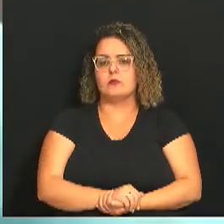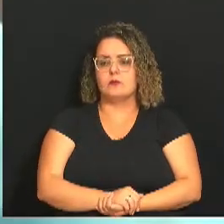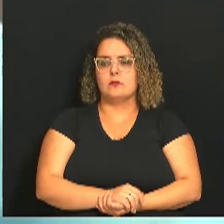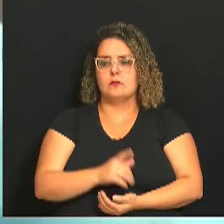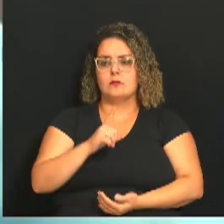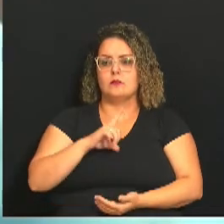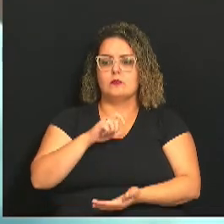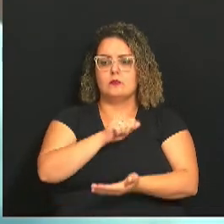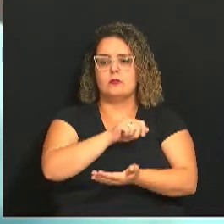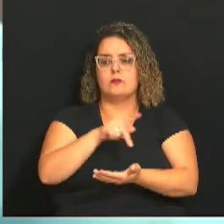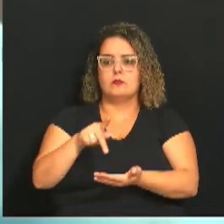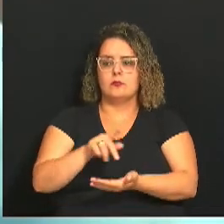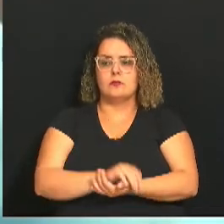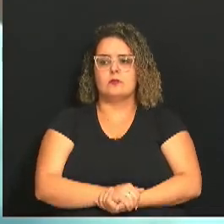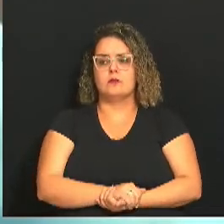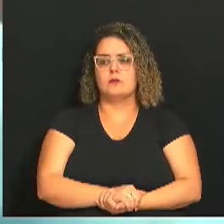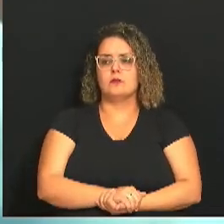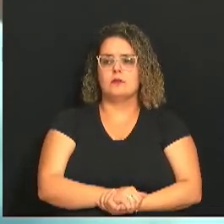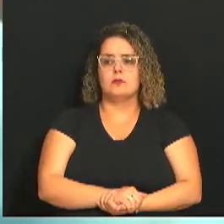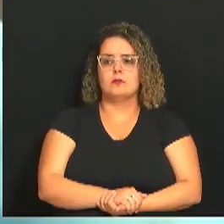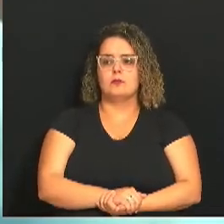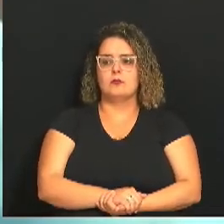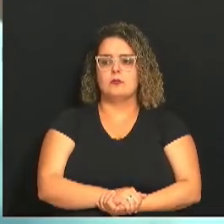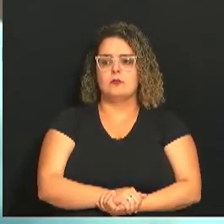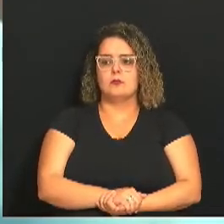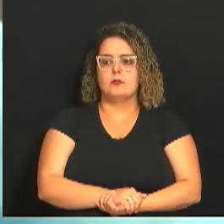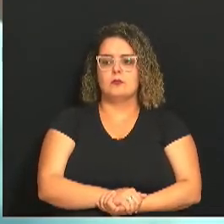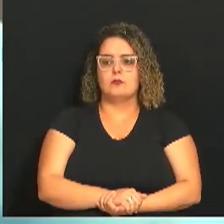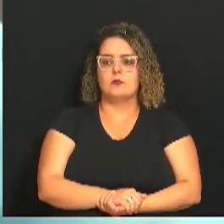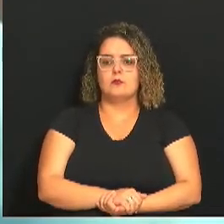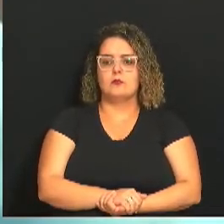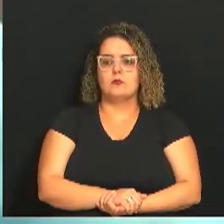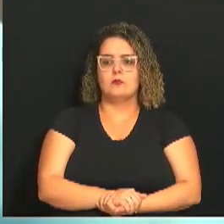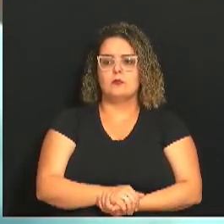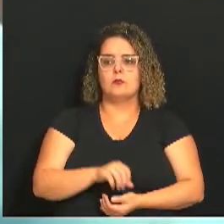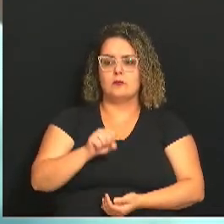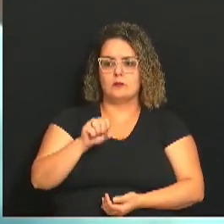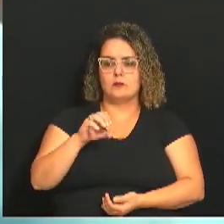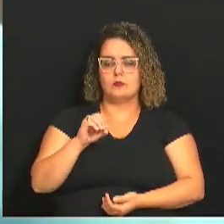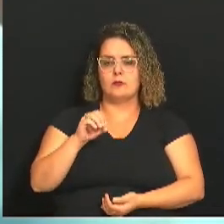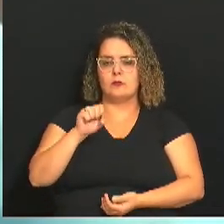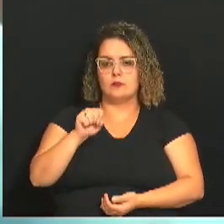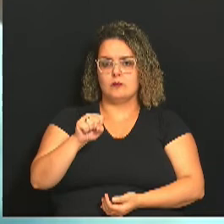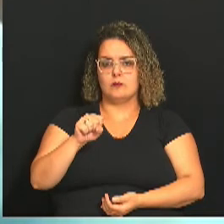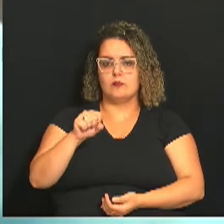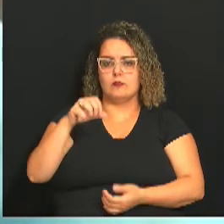aplicativos meteorológicos, entre eles tem o SOS Chuva, né,